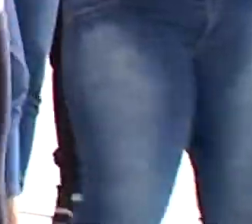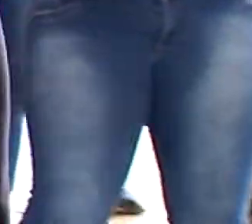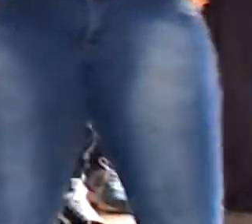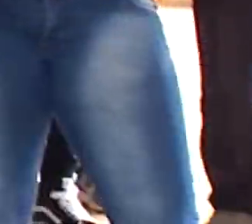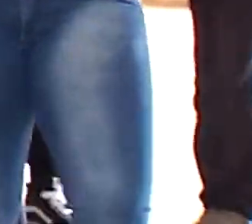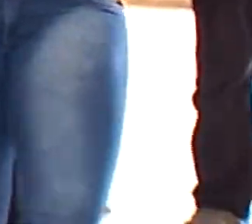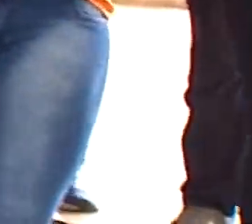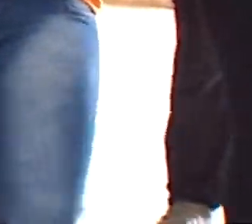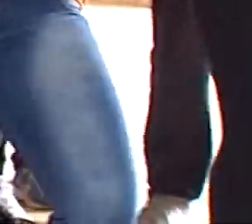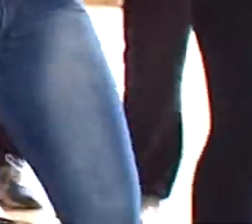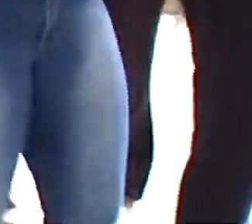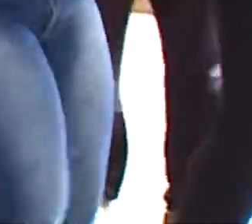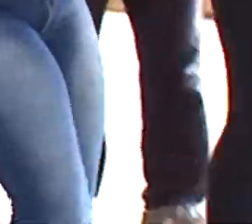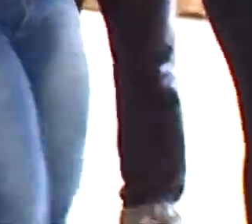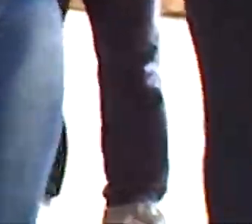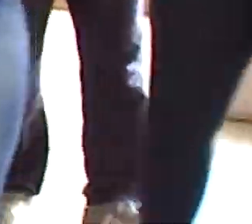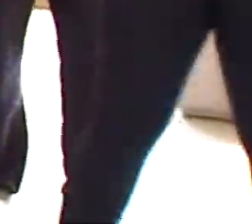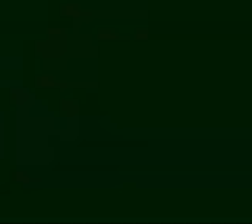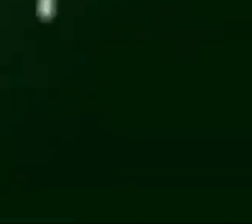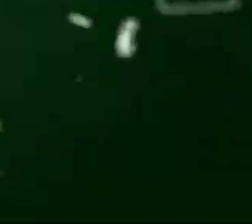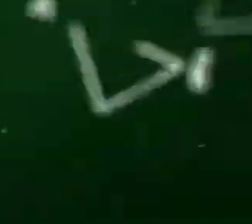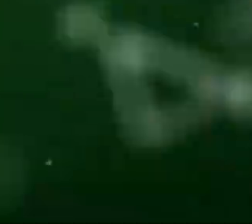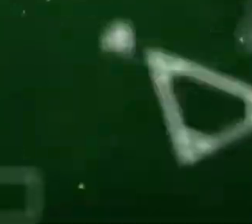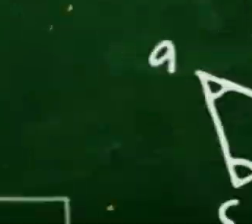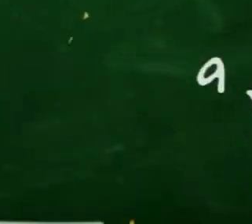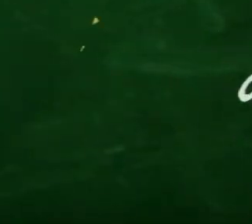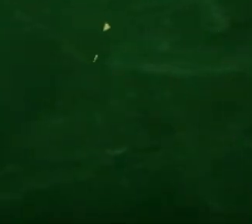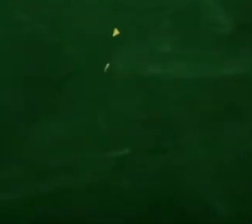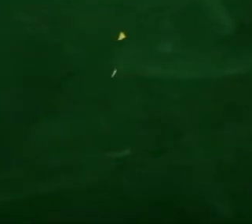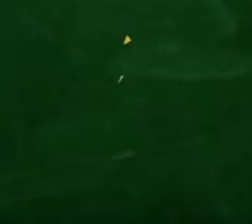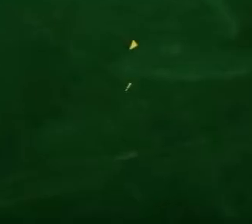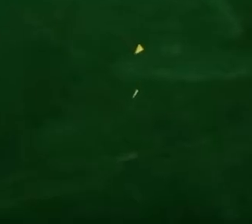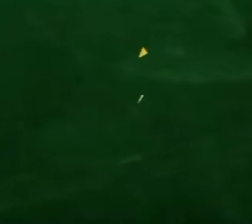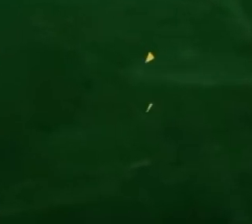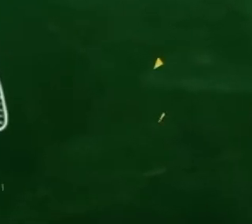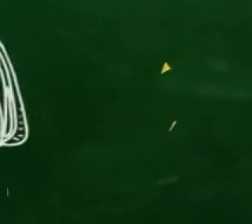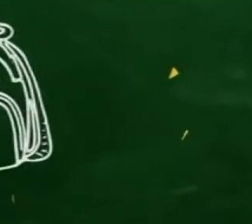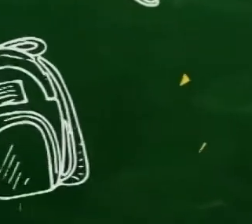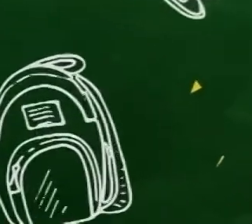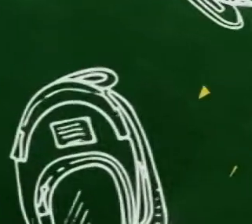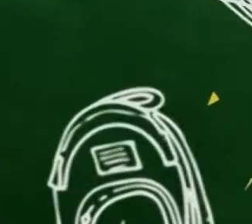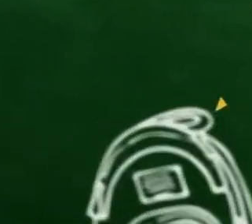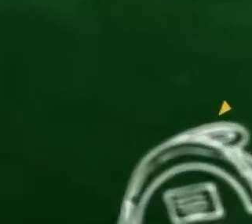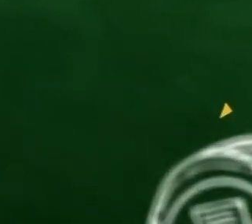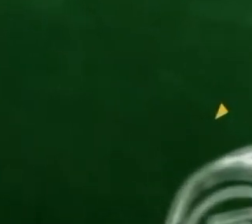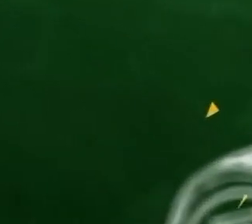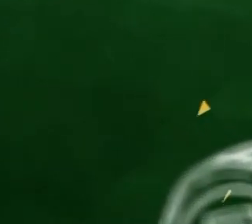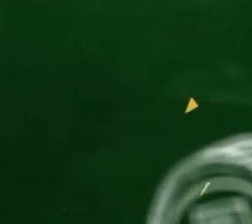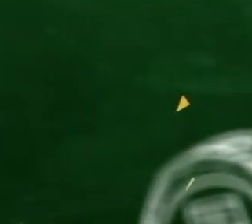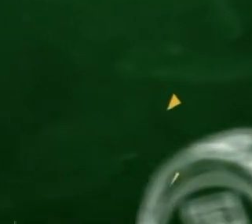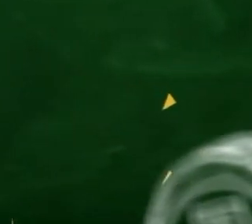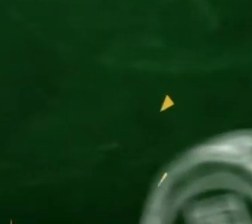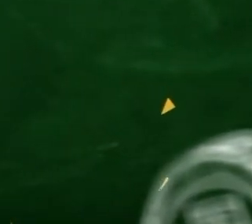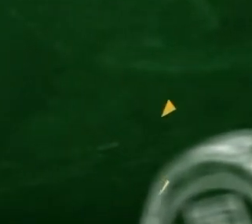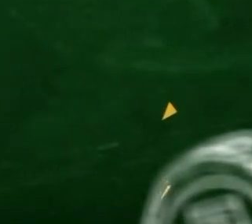Tá certo, muito obrigada pela sua entrevista. E a gente vai ficando por aqui. Até nosso próximo encontro.